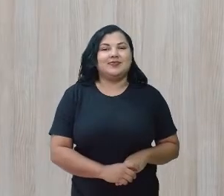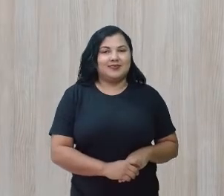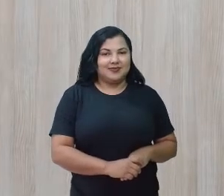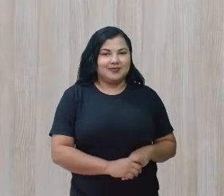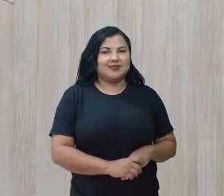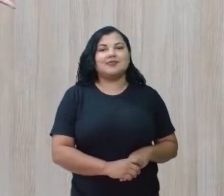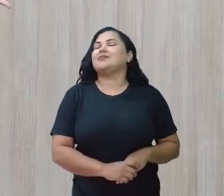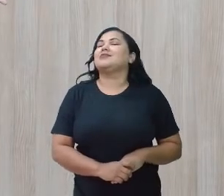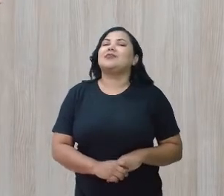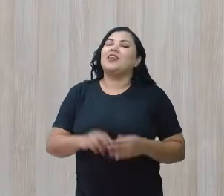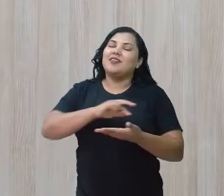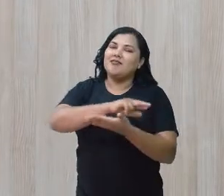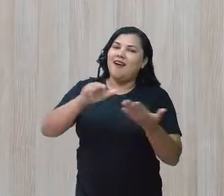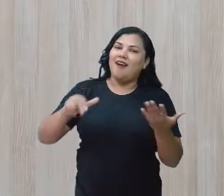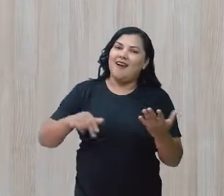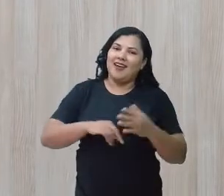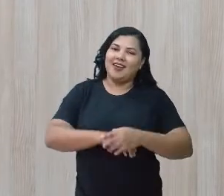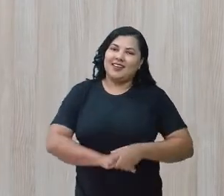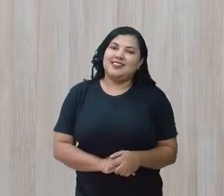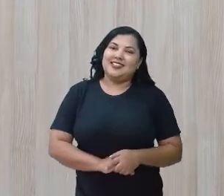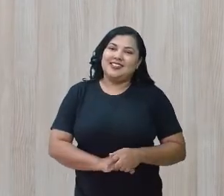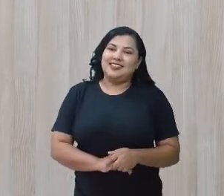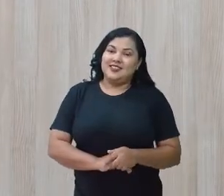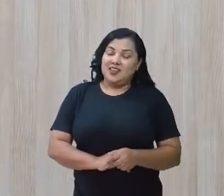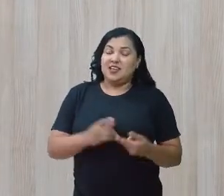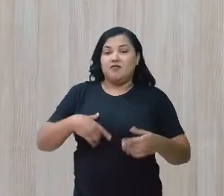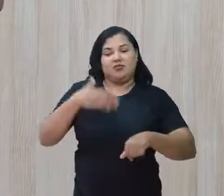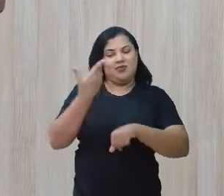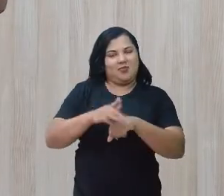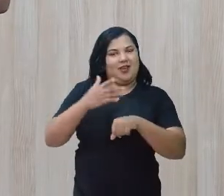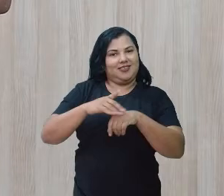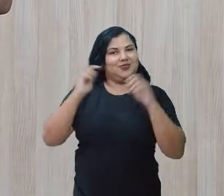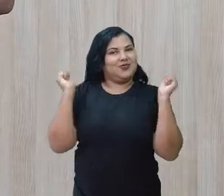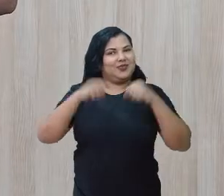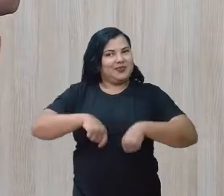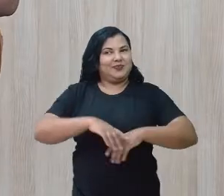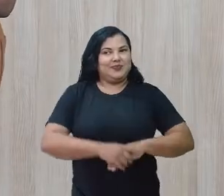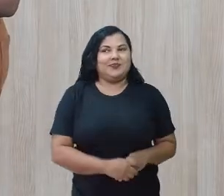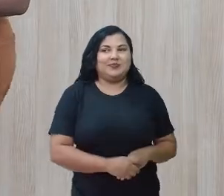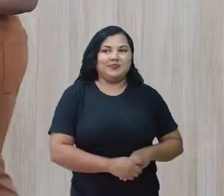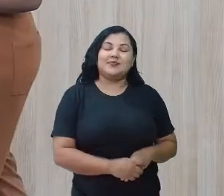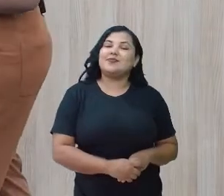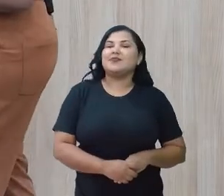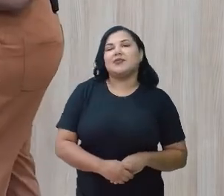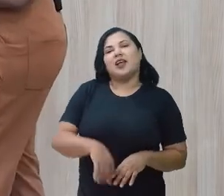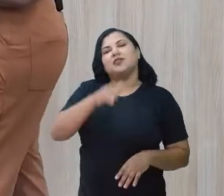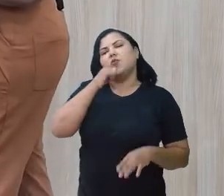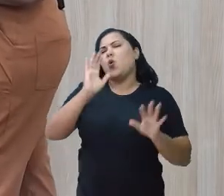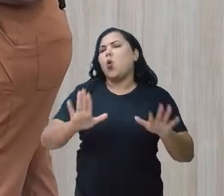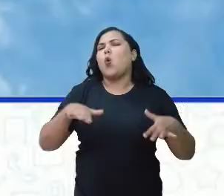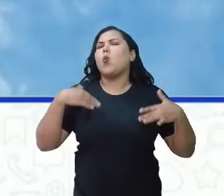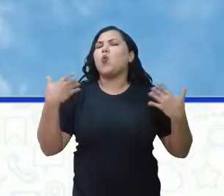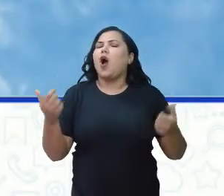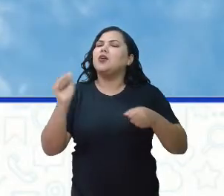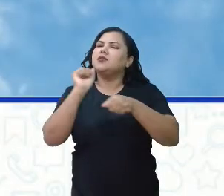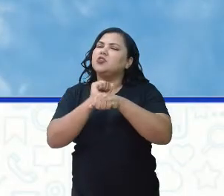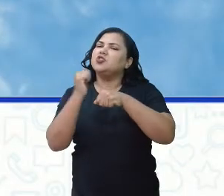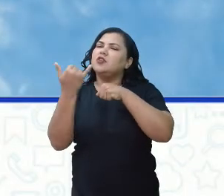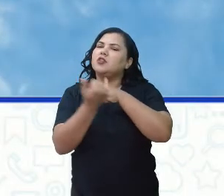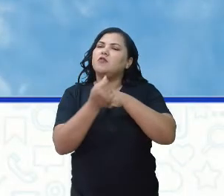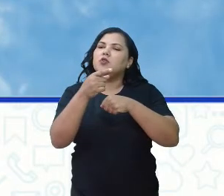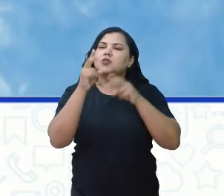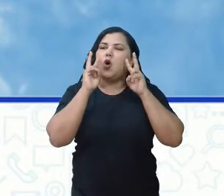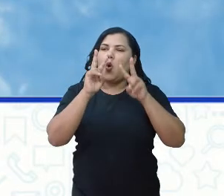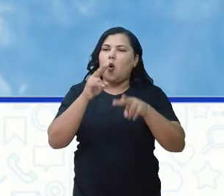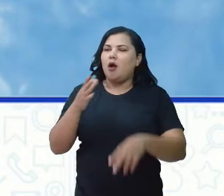gigantescas e várias para que você exerça as suas potências, ó. Por exemplo, quais adjetivos você daria para esse